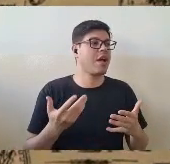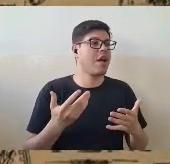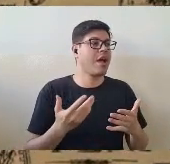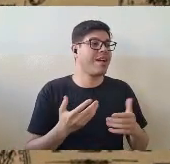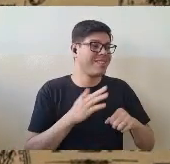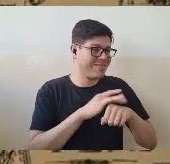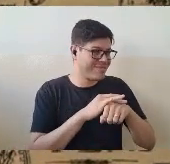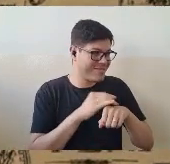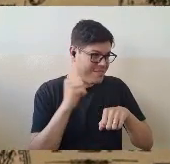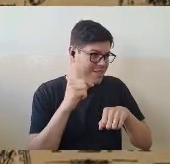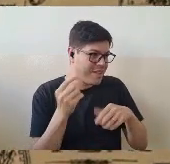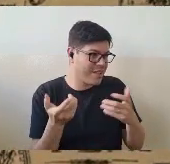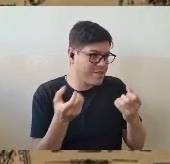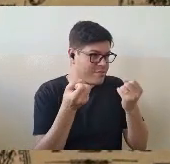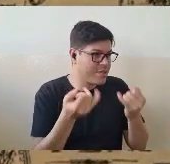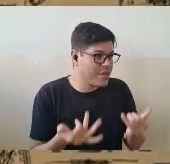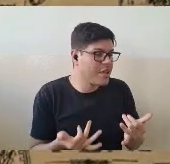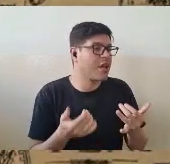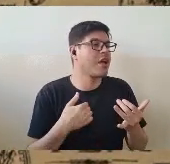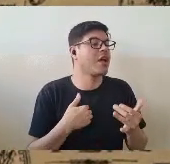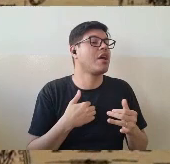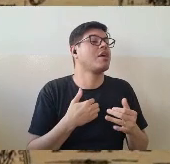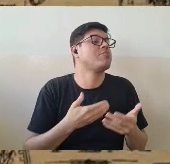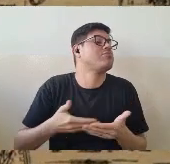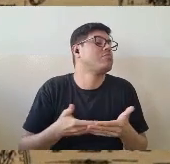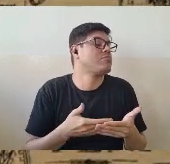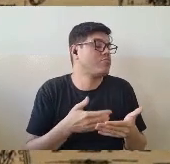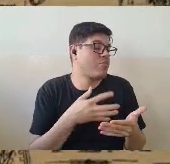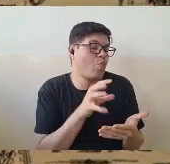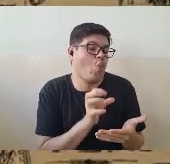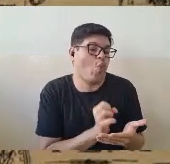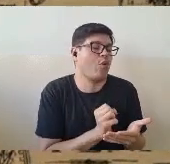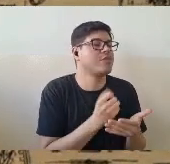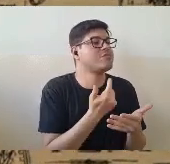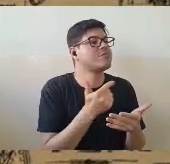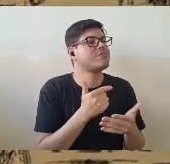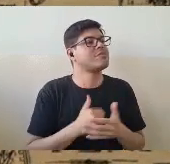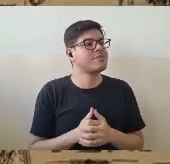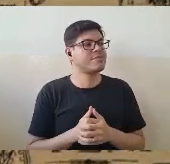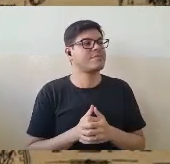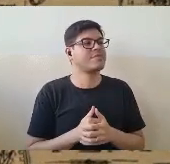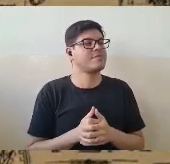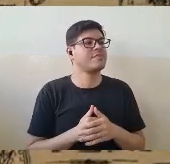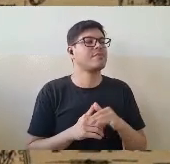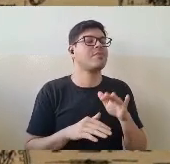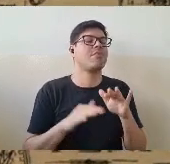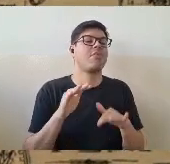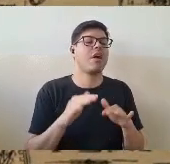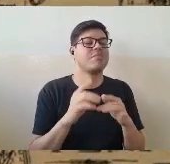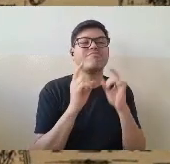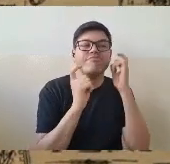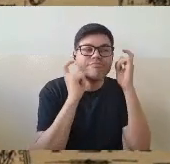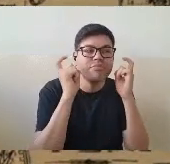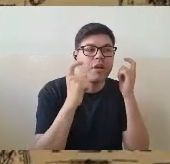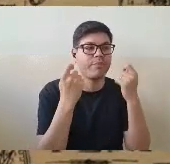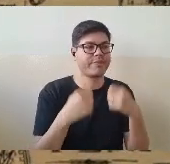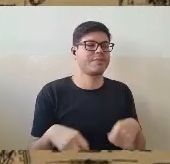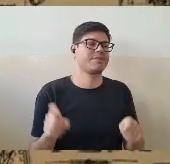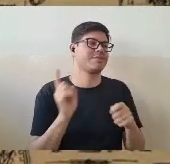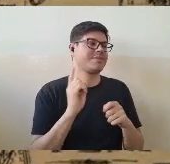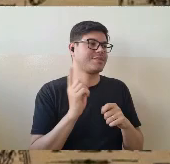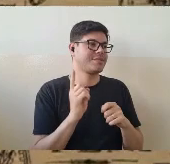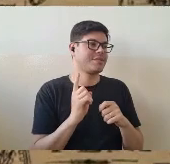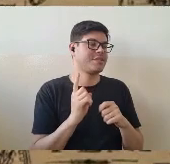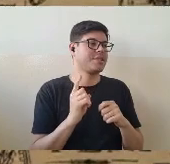em bebês. Você está entendendo? Então, eu não tenho essa razão para ficar preocupado. Os efeitos adversos